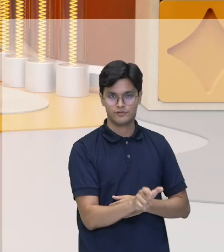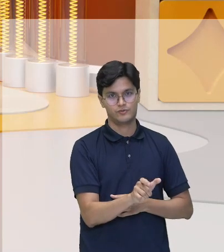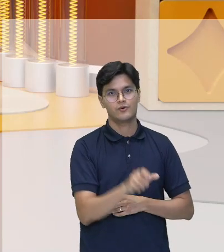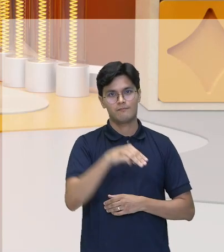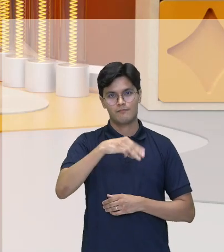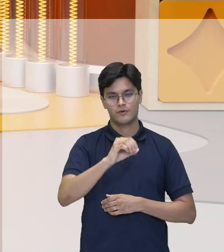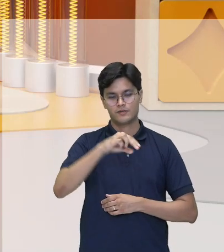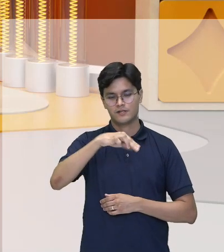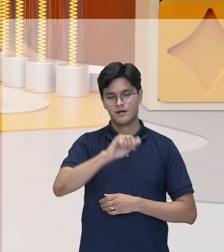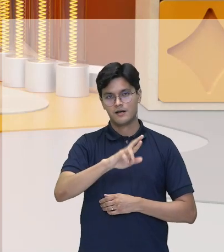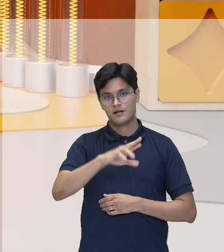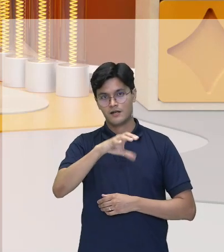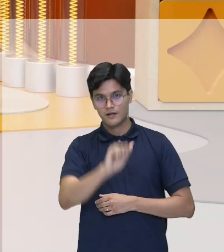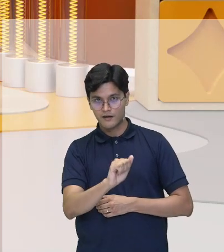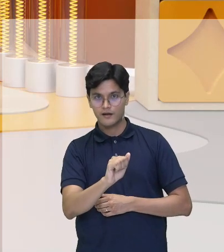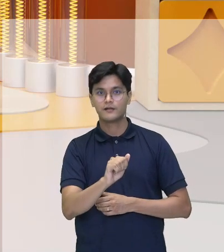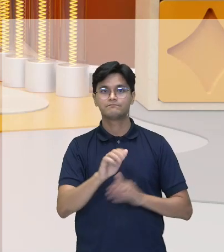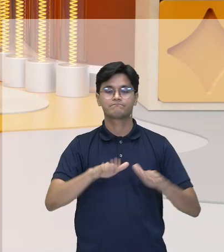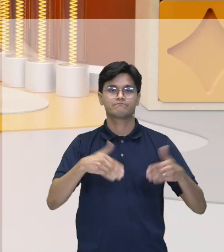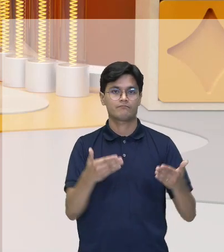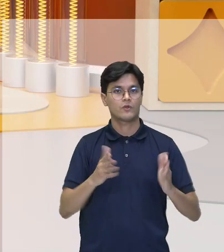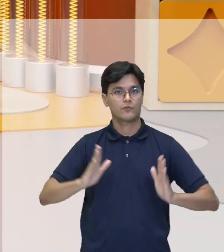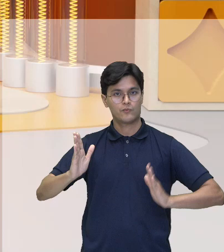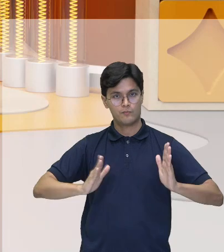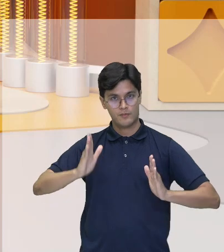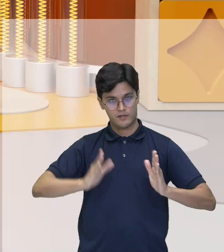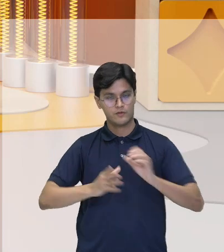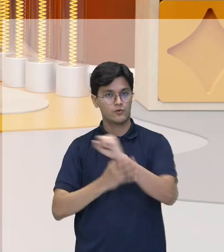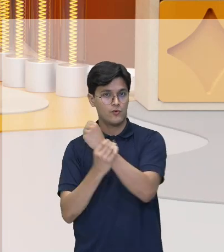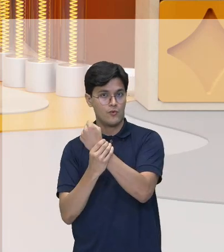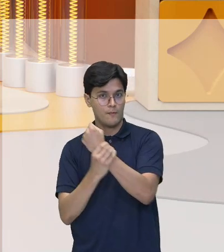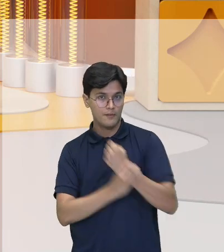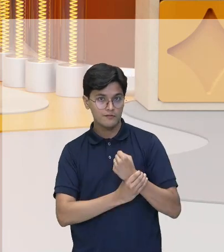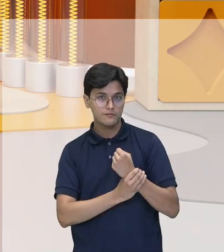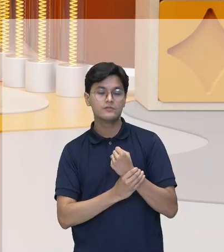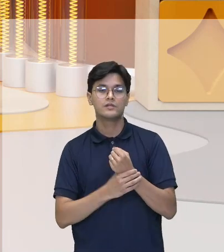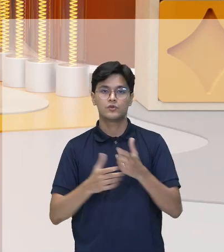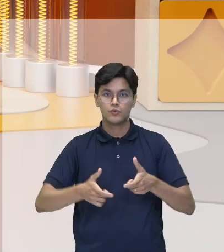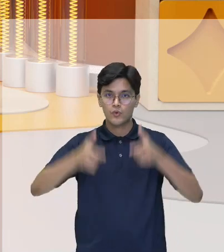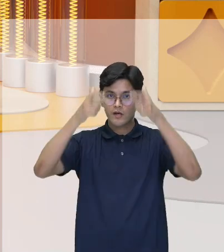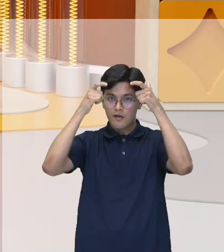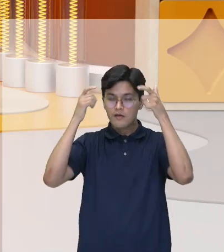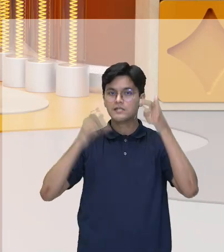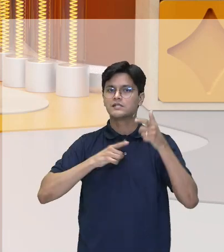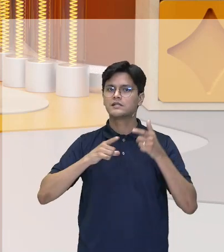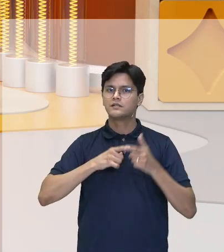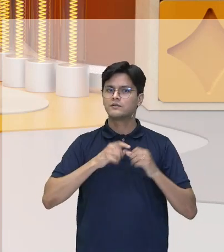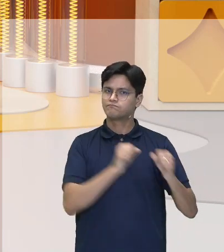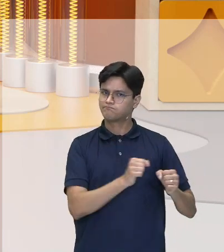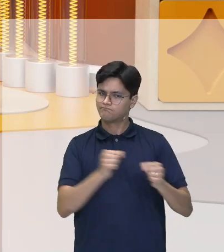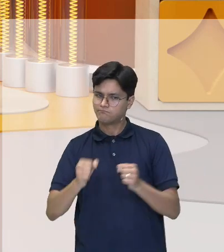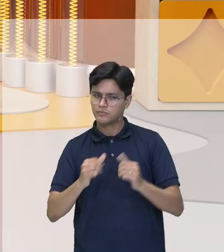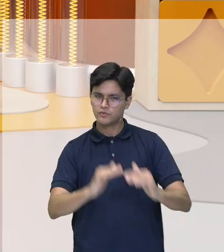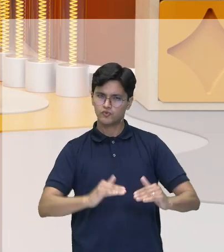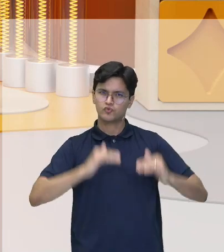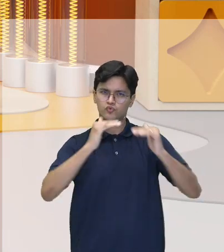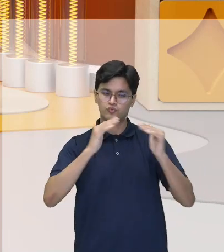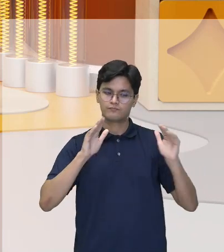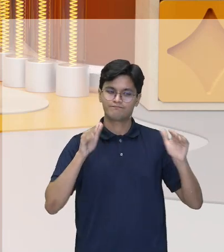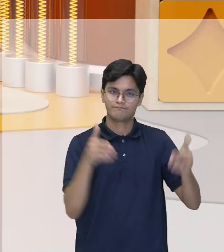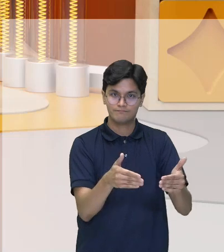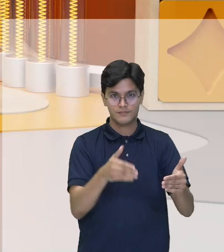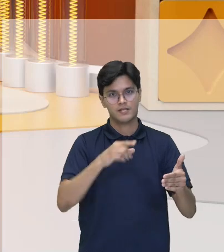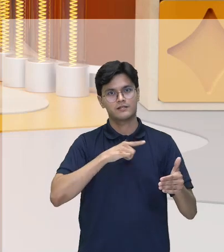suas leis. Então, durante a Era Moderna, o que vai se ver é a unificação desses territórios, é